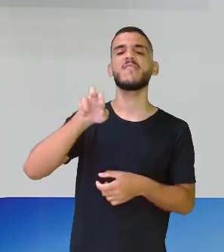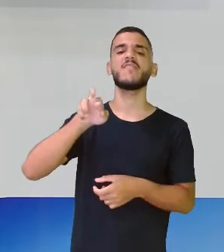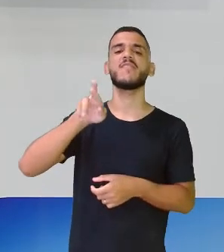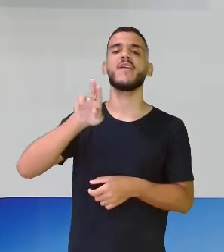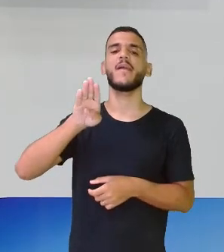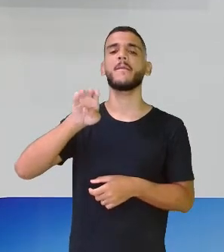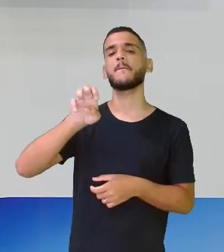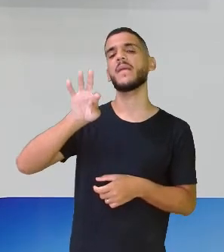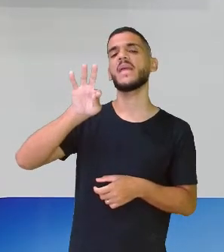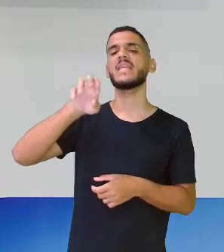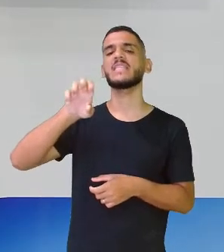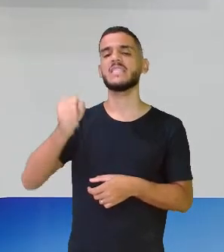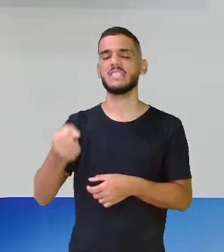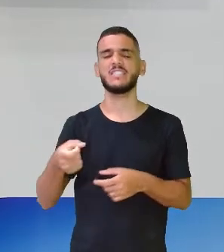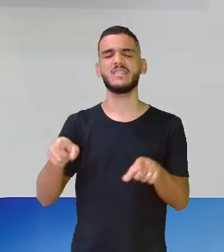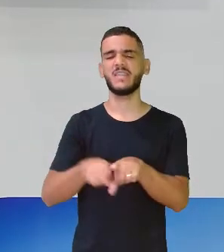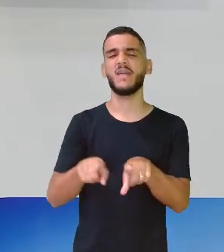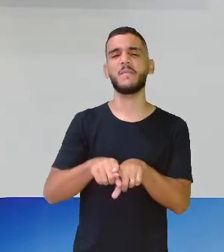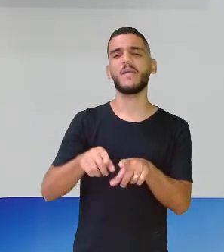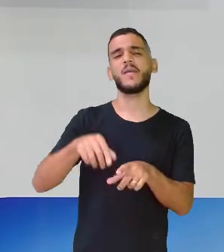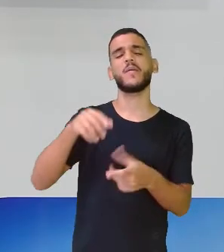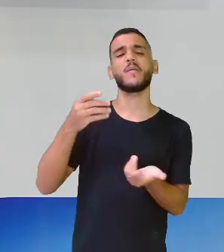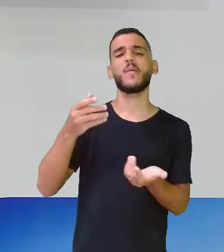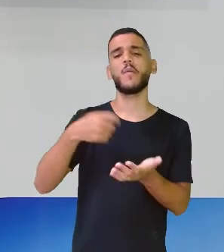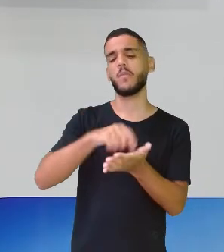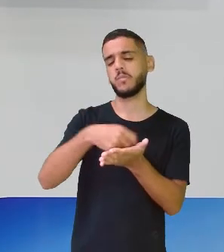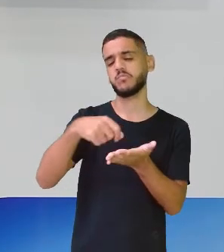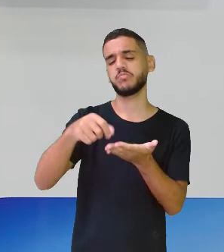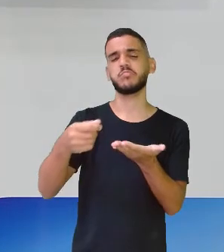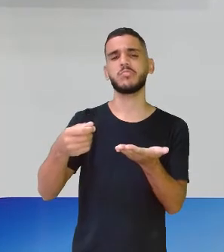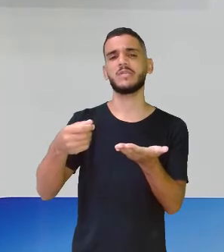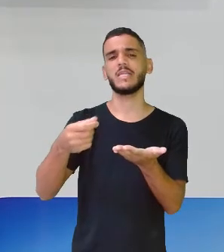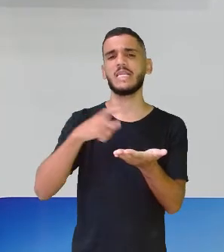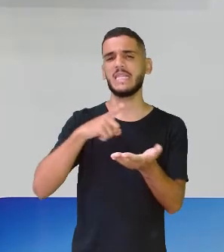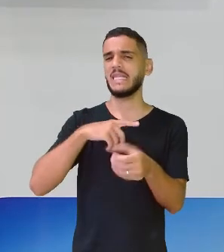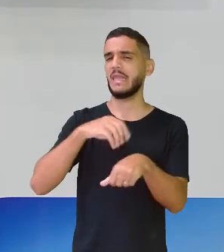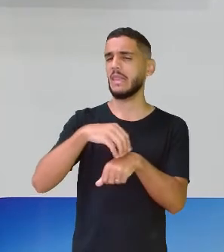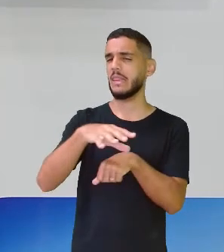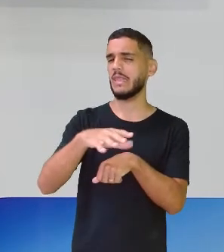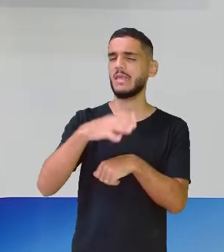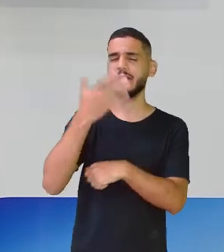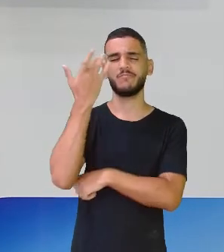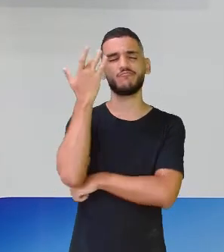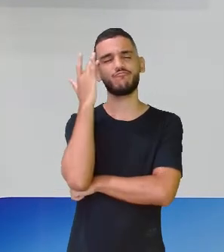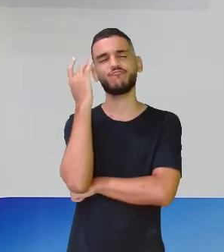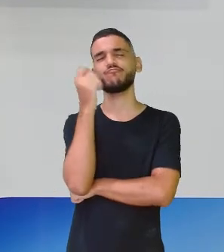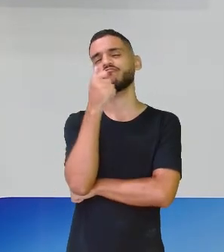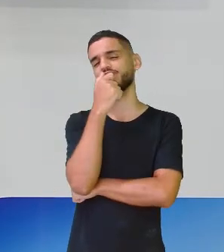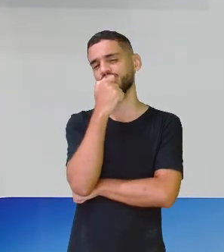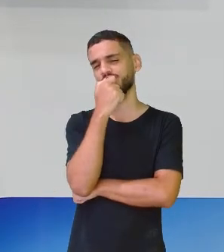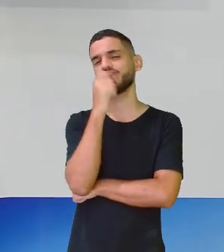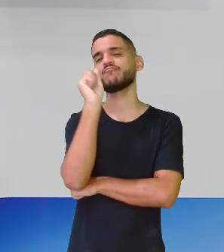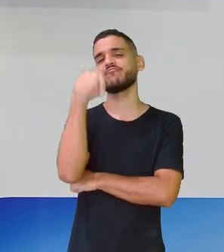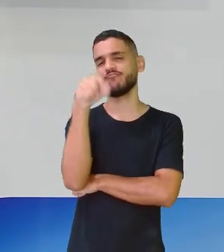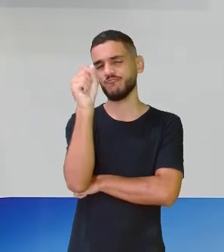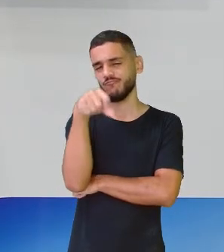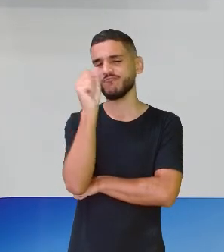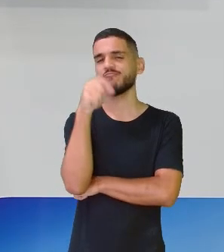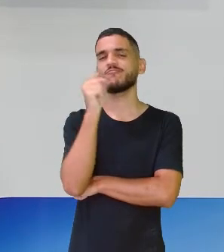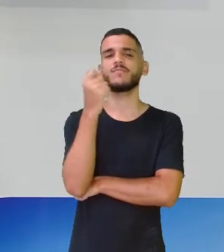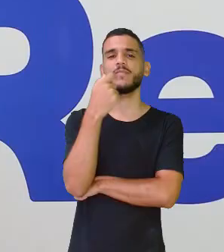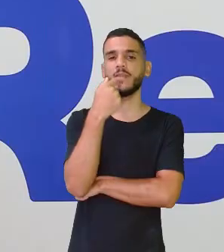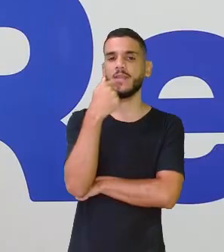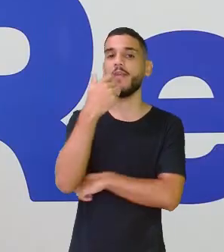com ortografia? Será que esse livro já dá uma dica, professora Márcia? Eu acho que sim, viu?